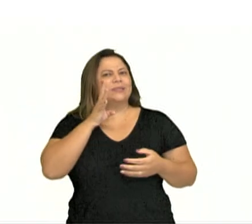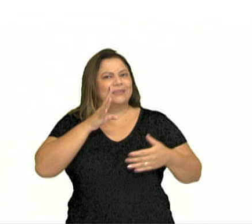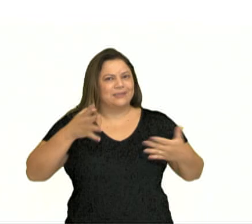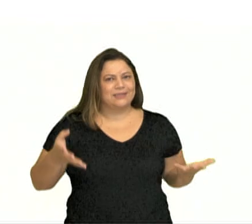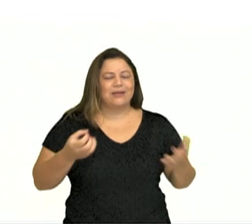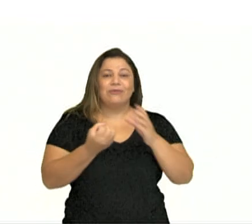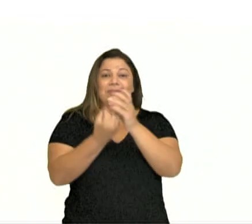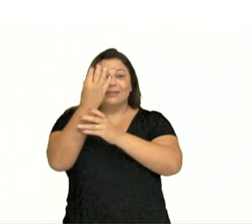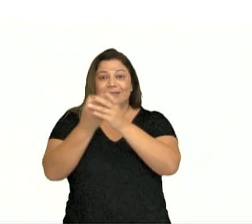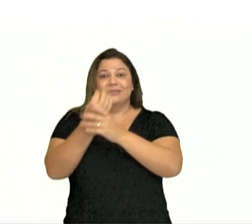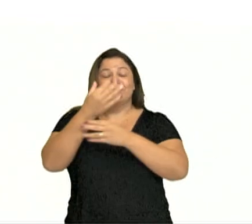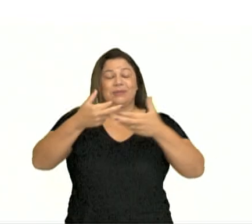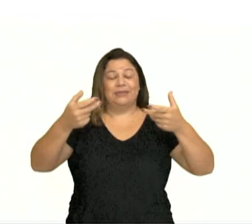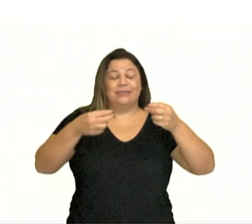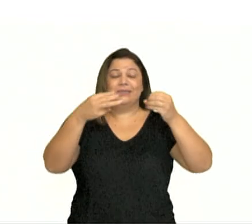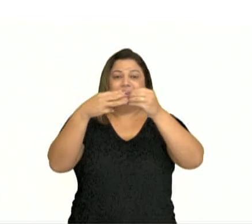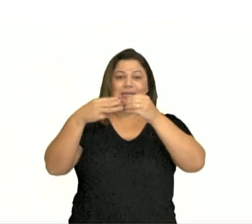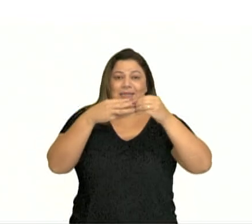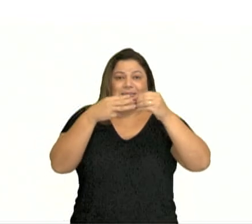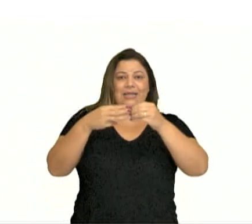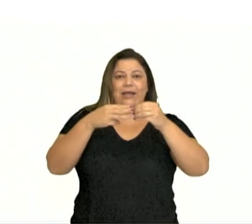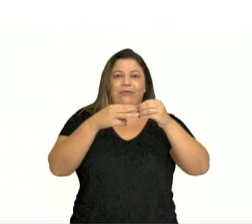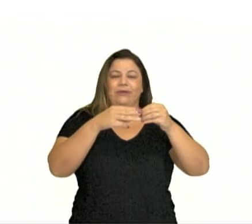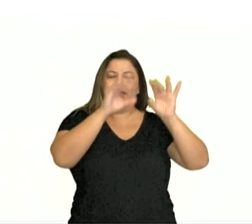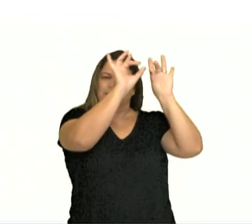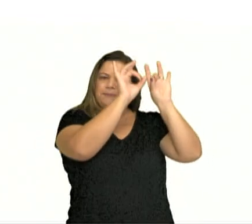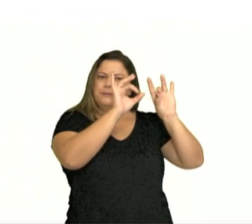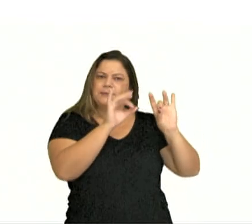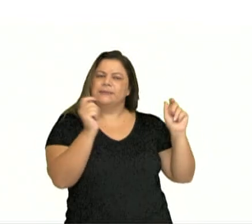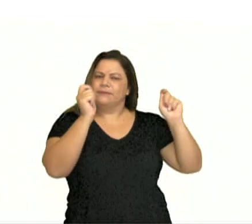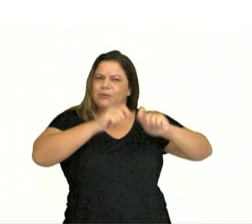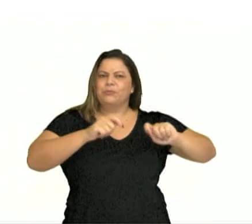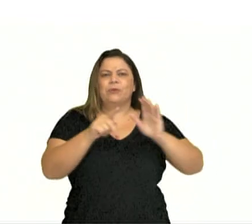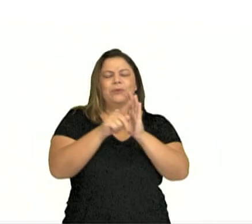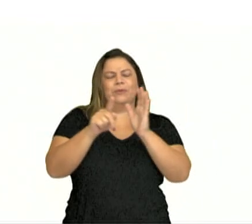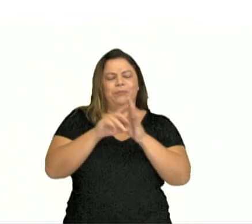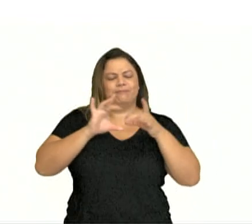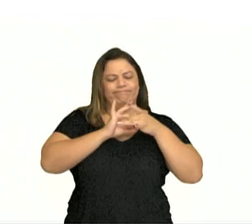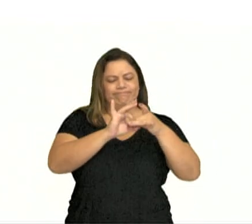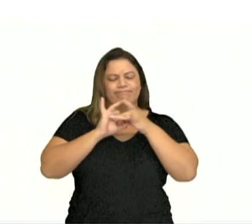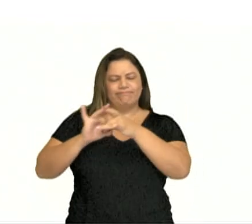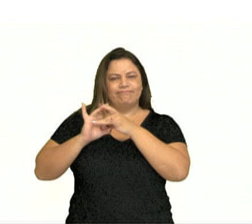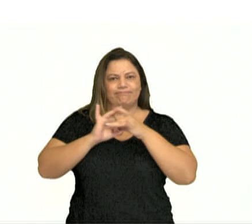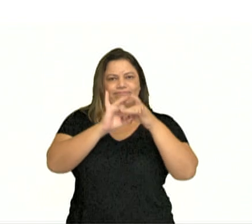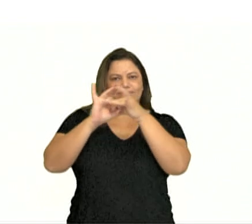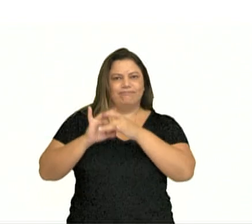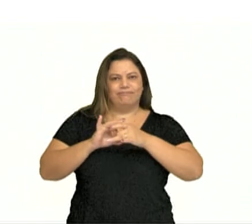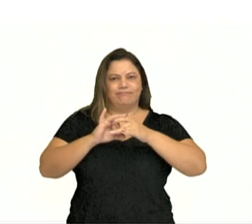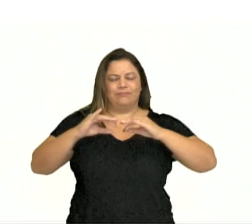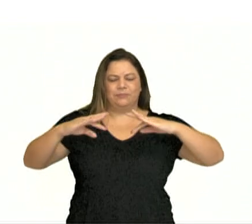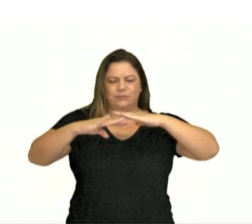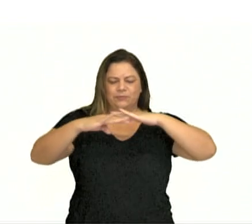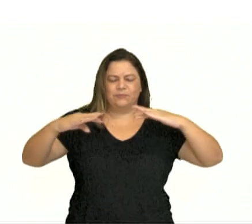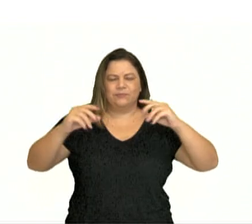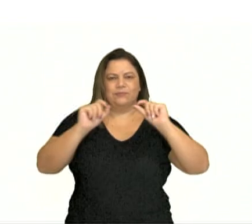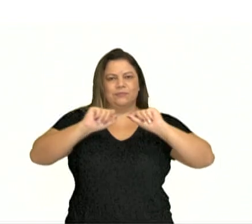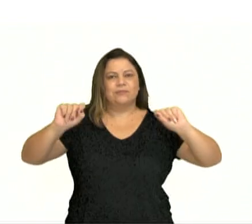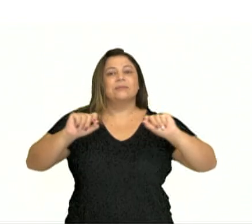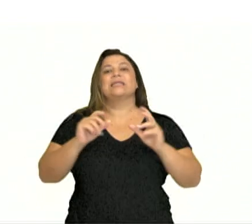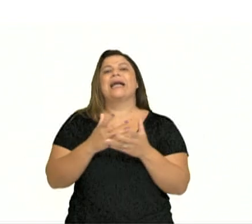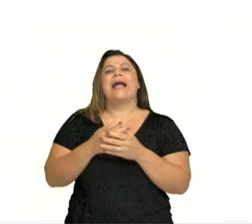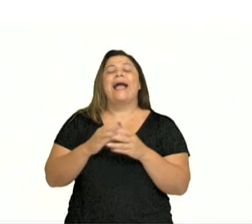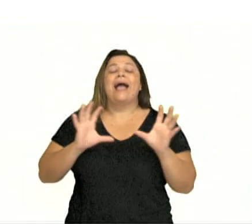as plantas têm células que se especializam e se unem para formar tecidos. Então nós aprendemos que o tecidos é